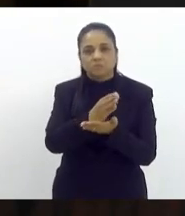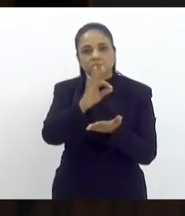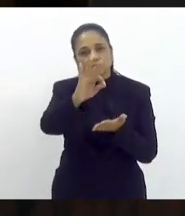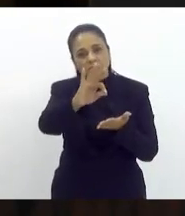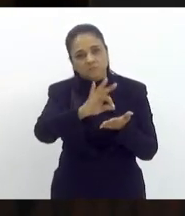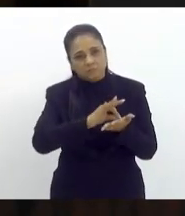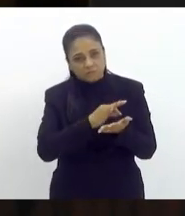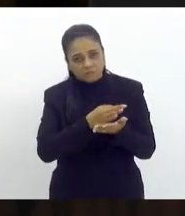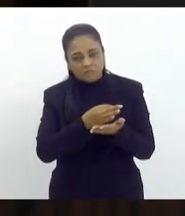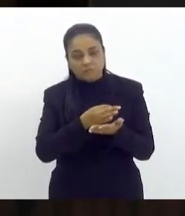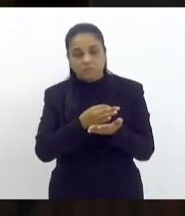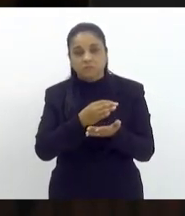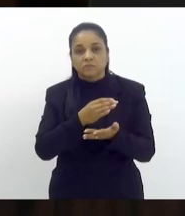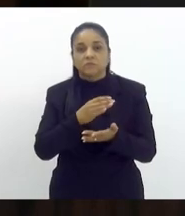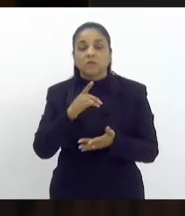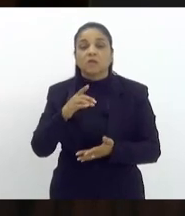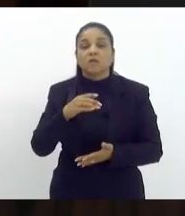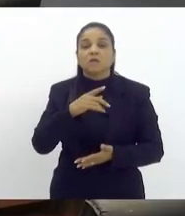autógrafo